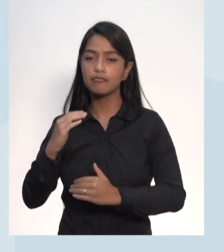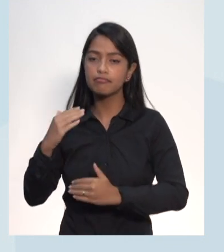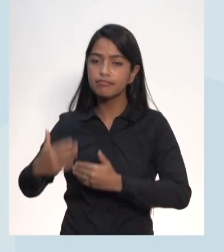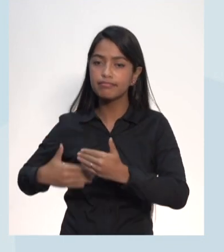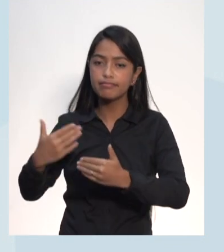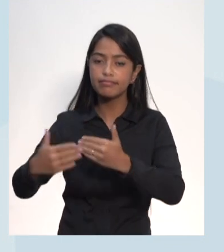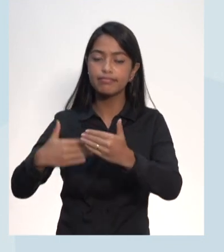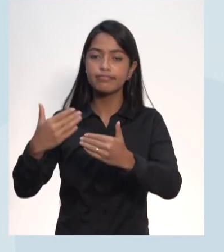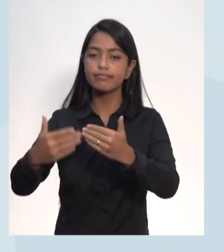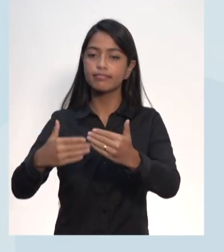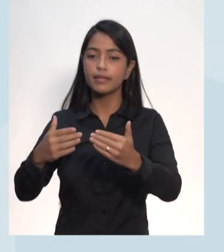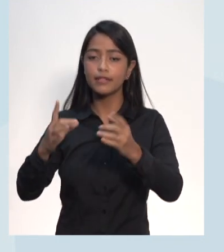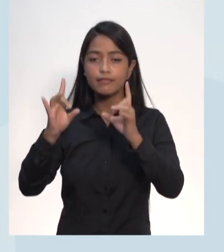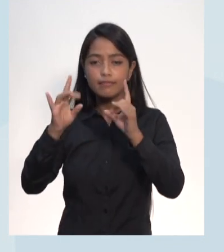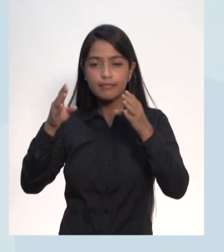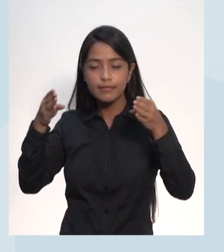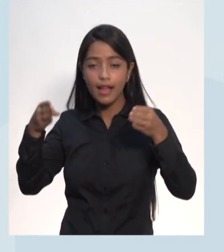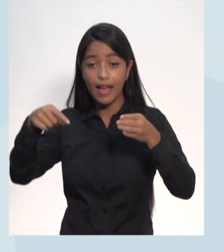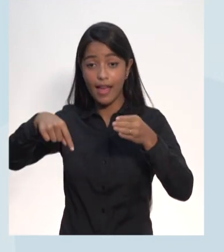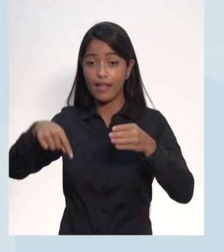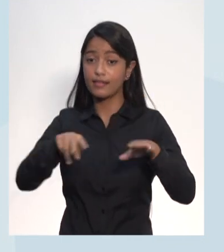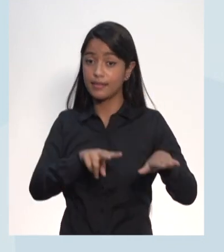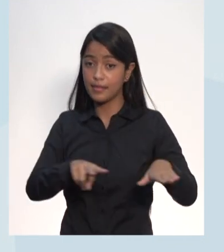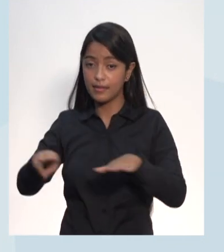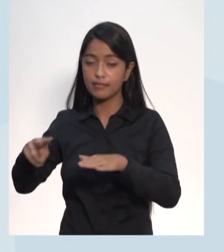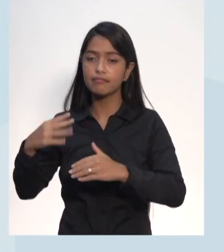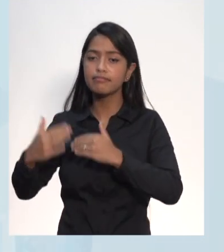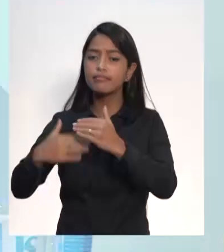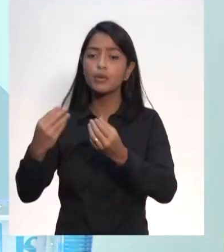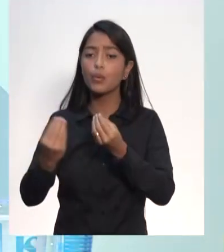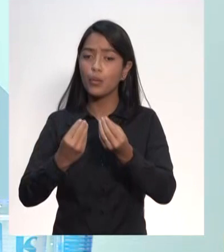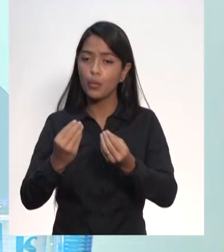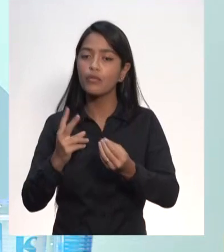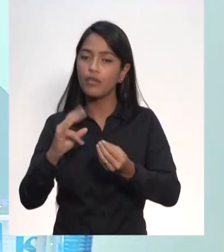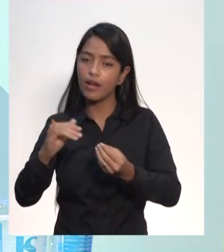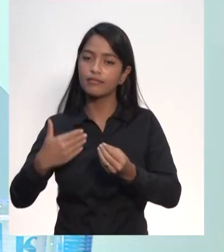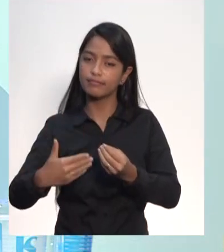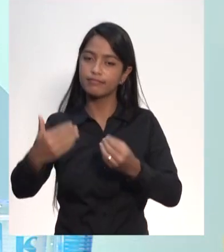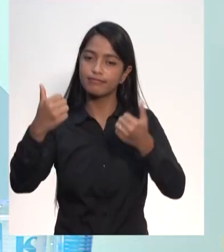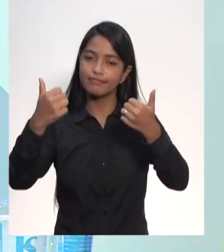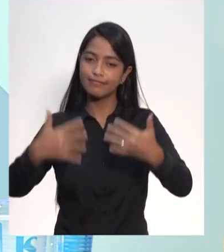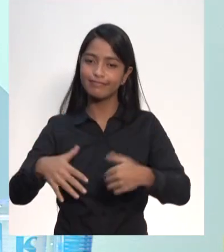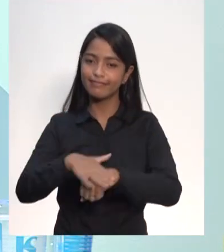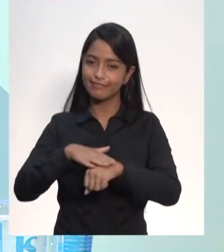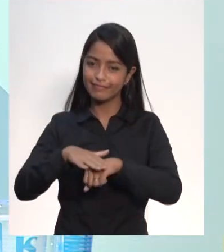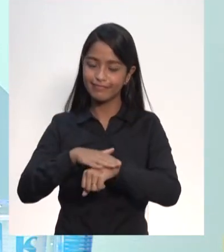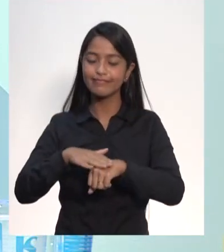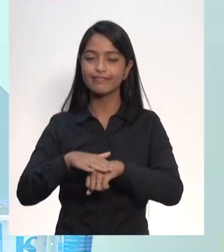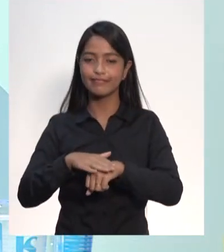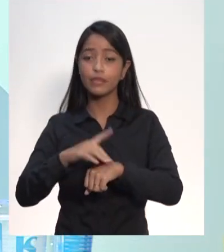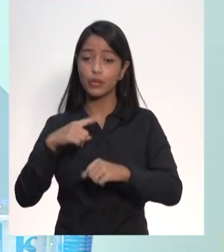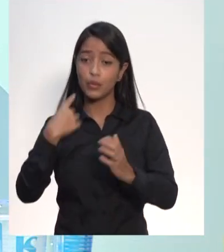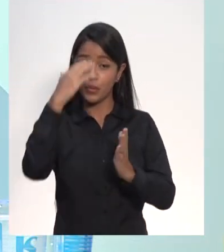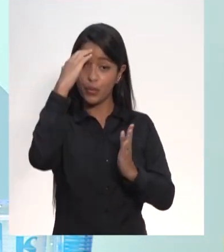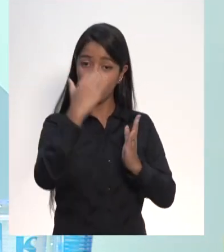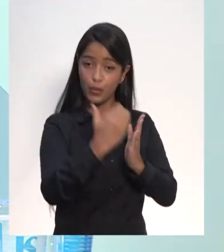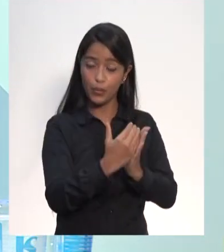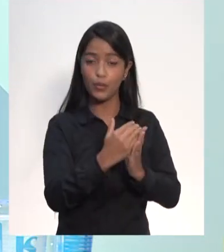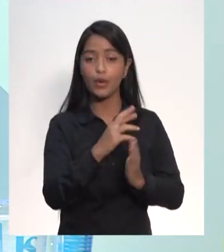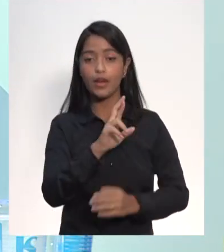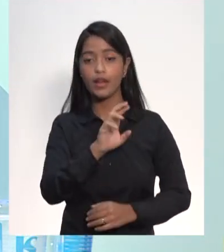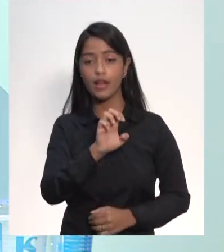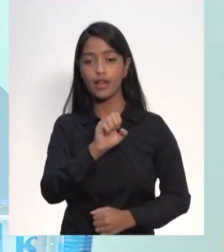desenvolvidas especificamente nessa semana, né? Nós estamos respeitando a Resolução 72,